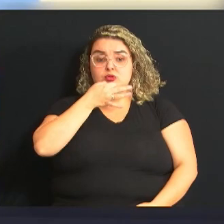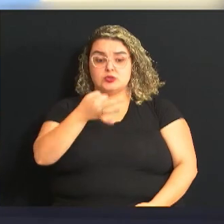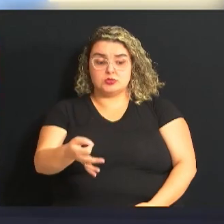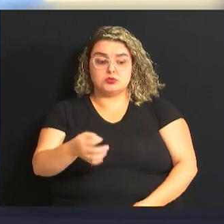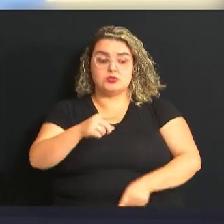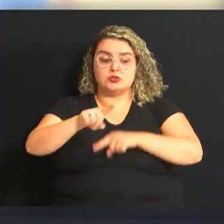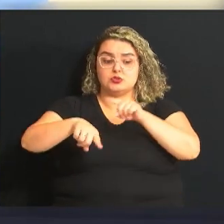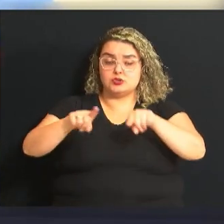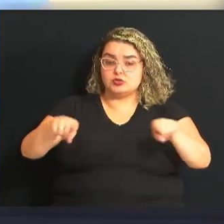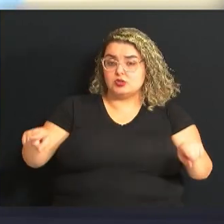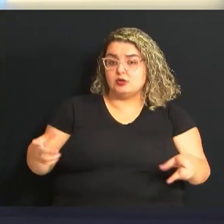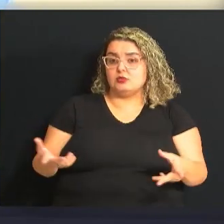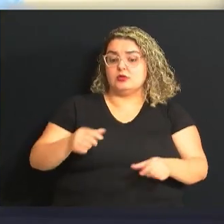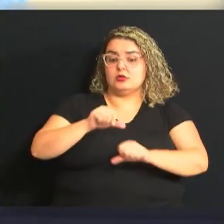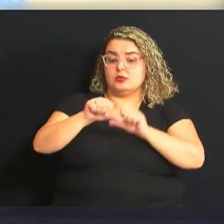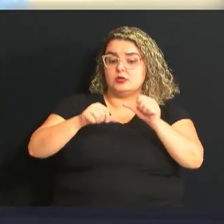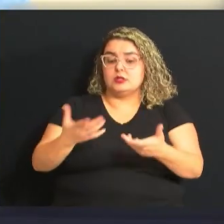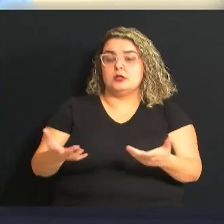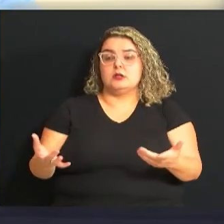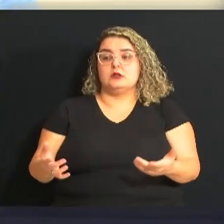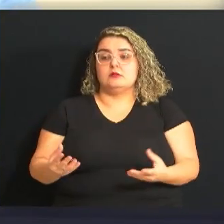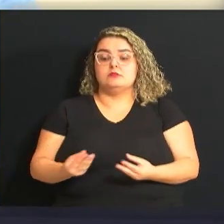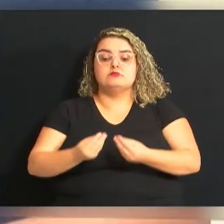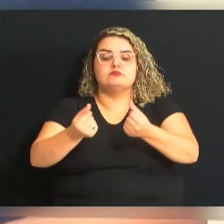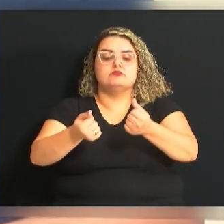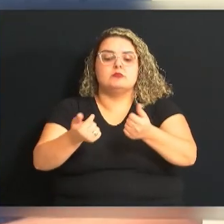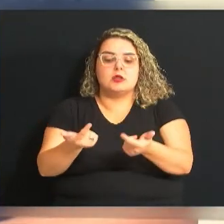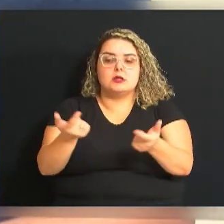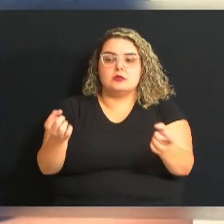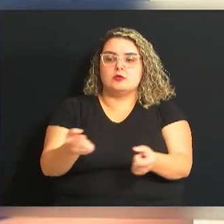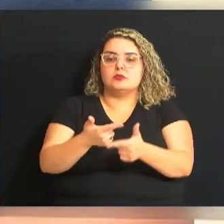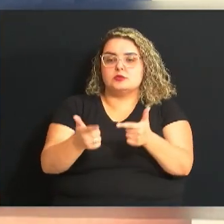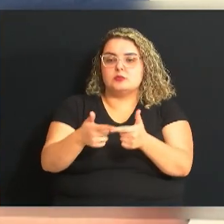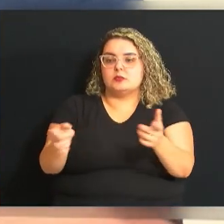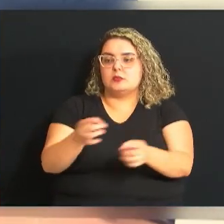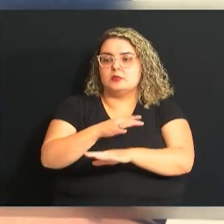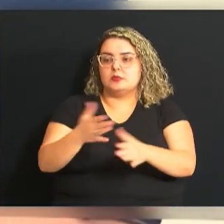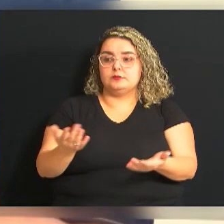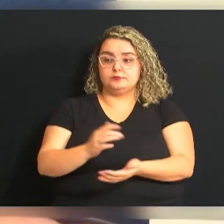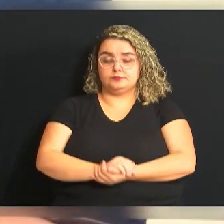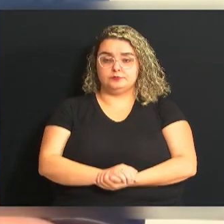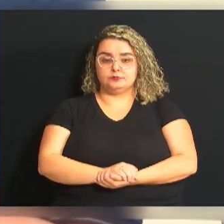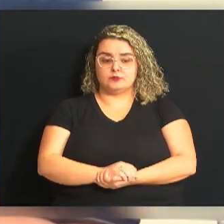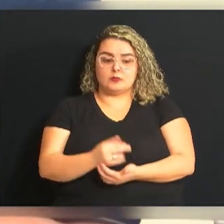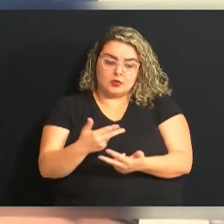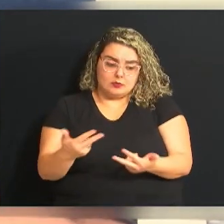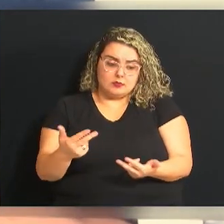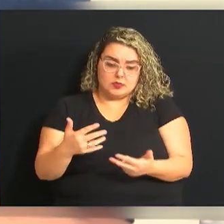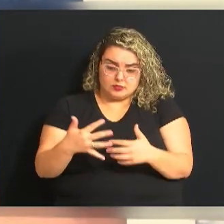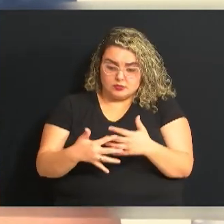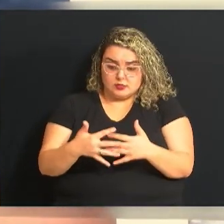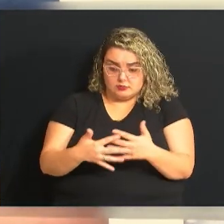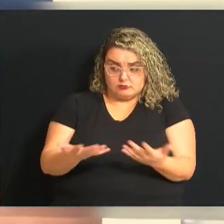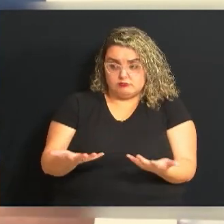nesse governo isso, não andou. O IMA se fala em extinção, eu transformaria o IMA em